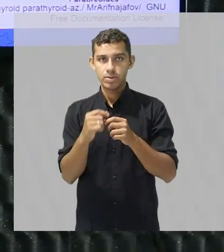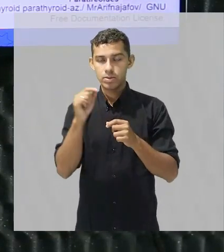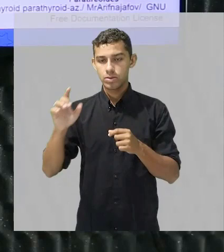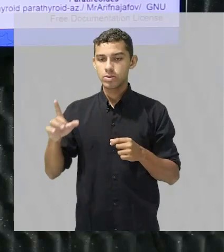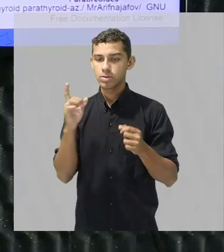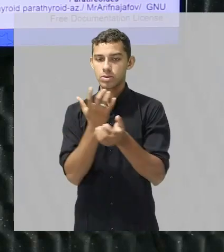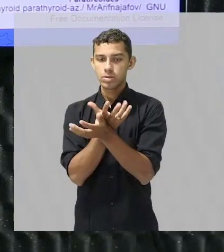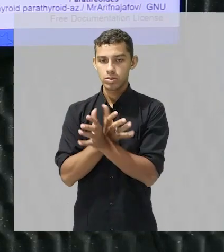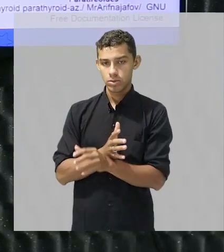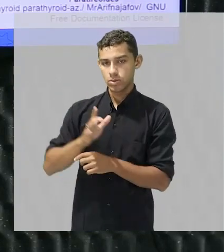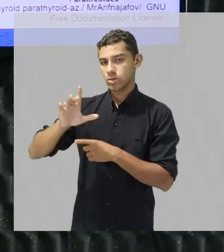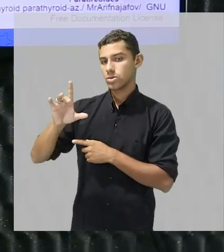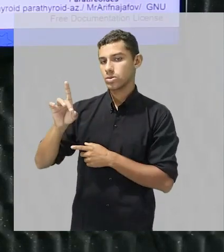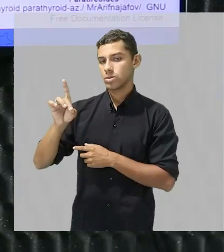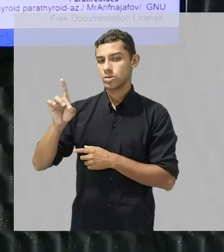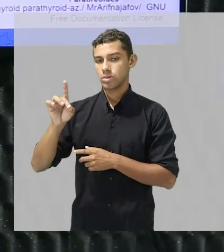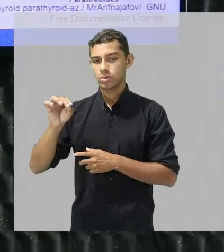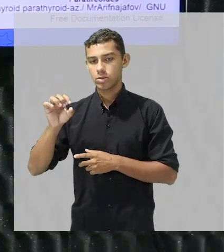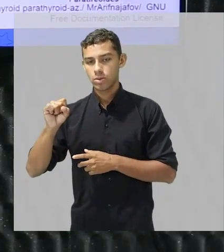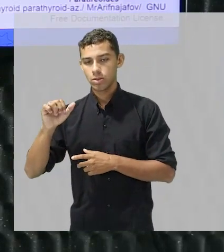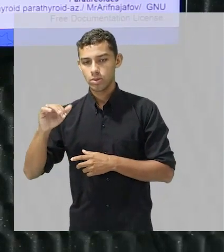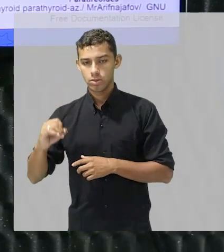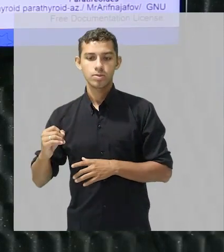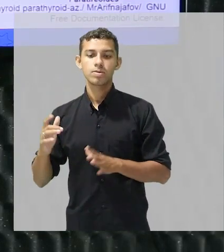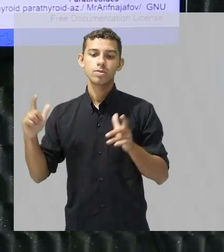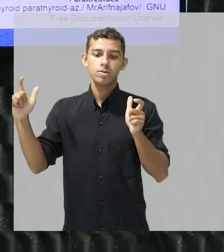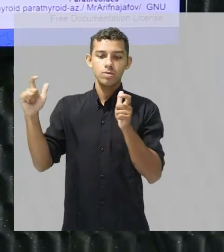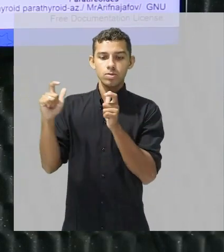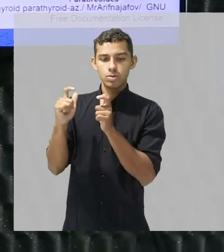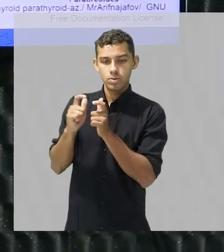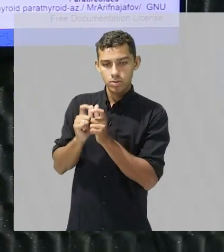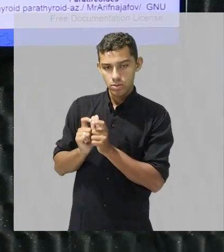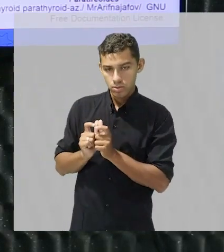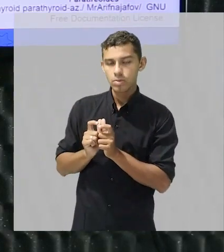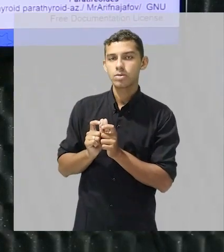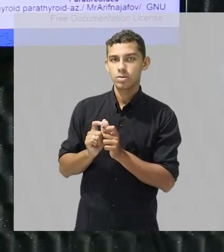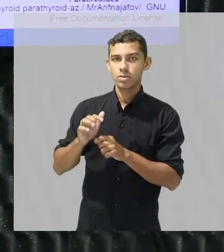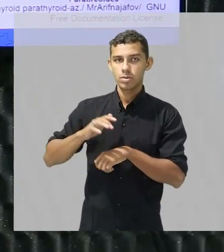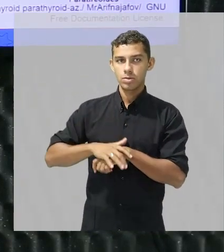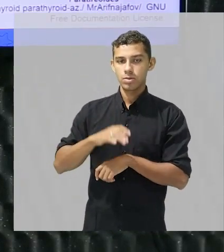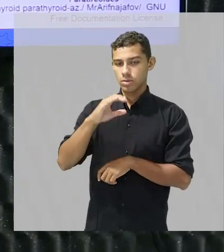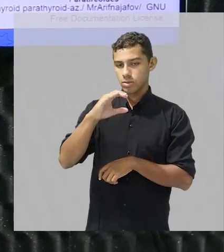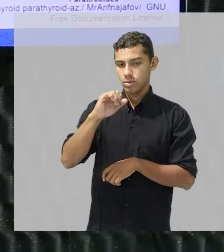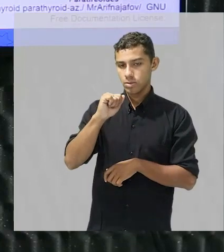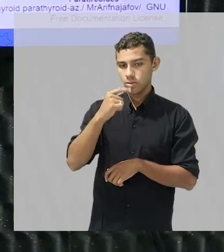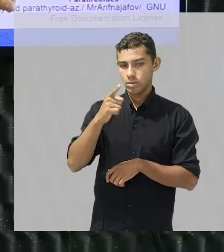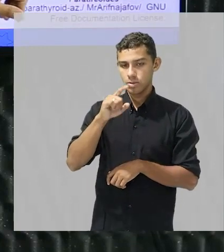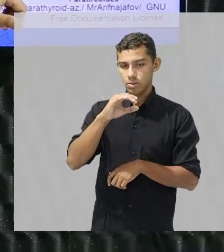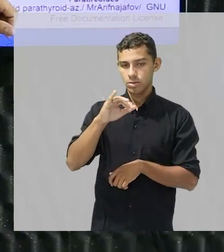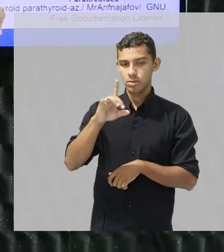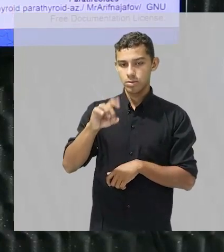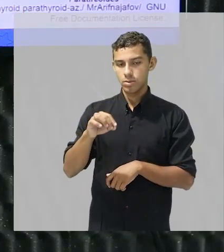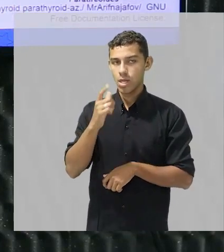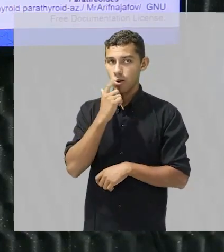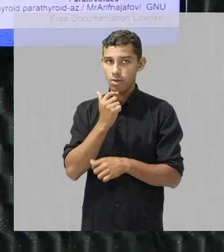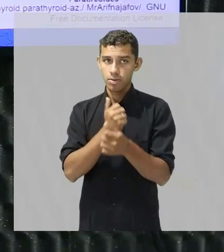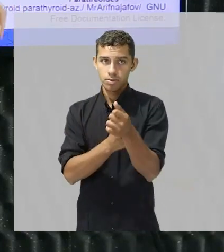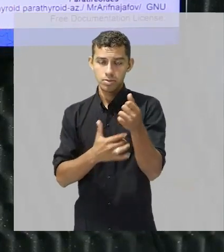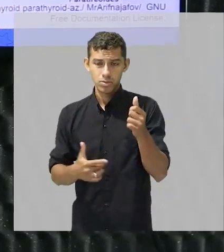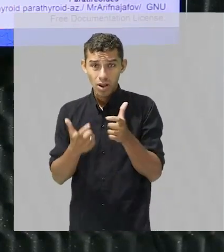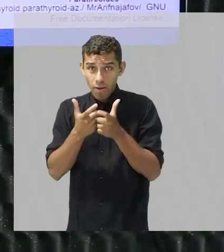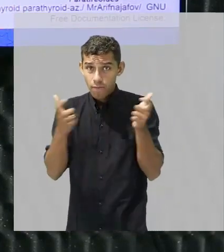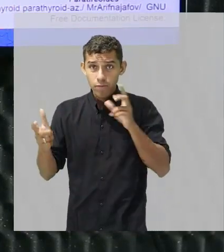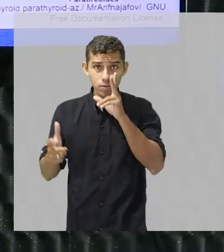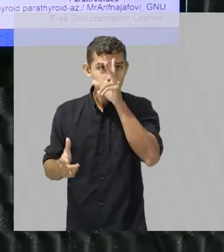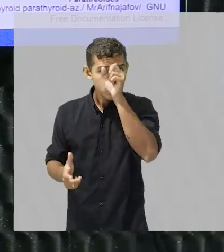nos ossos e aí, gente, diminui o cálcio no sangue. Se ocorrer uma diminuição muito grande